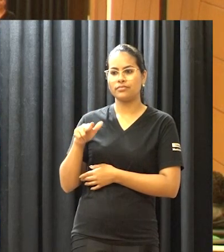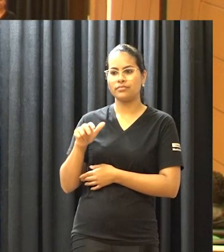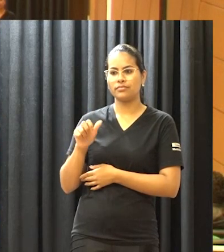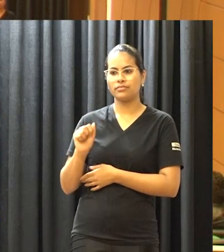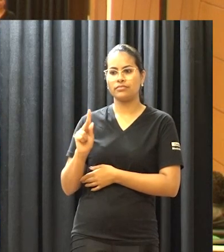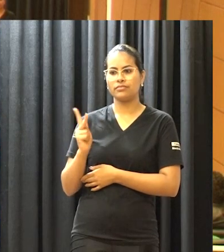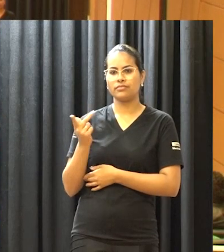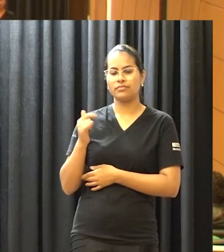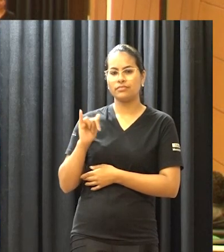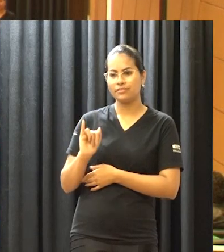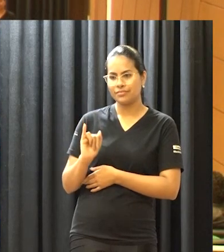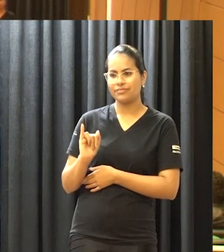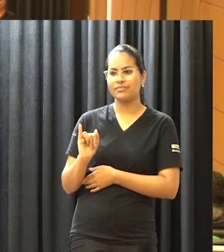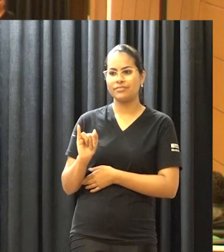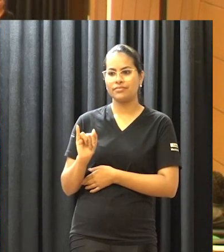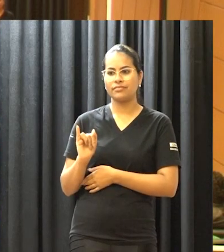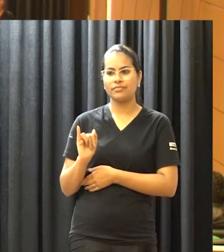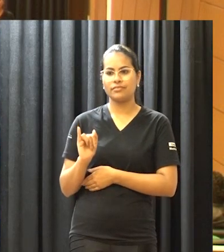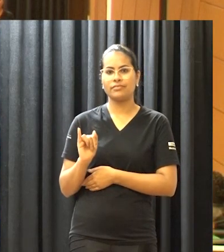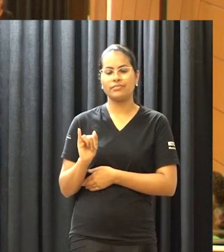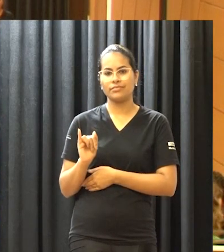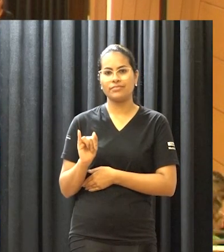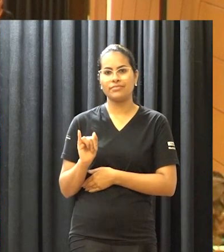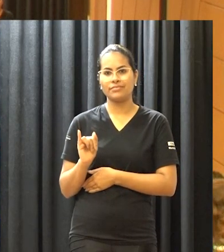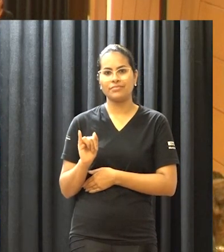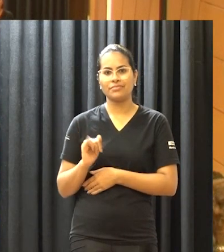olhar diretamente para a Anaí, acho que isso facilita, né?